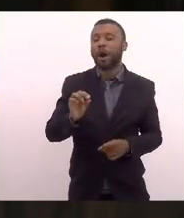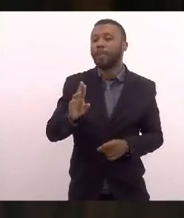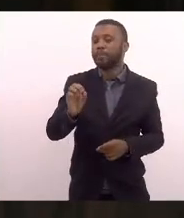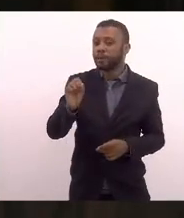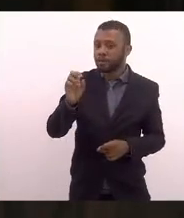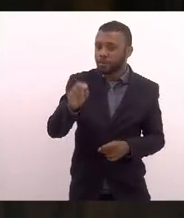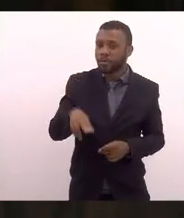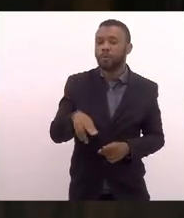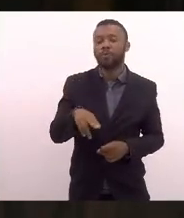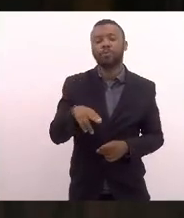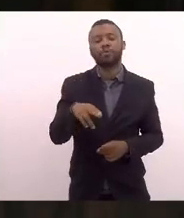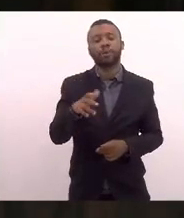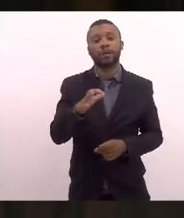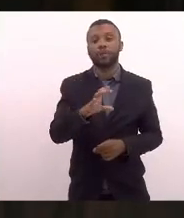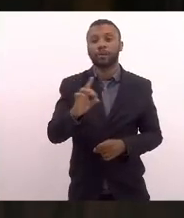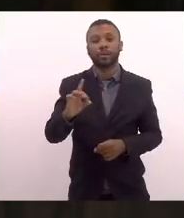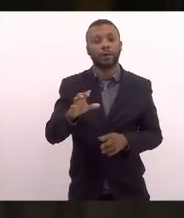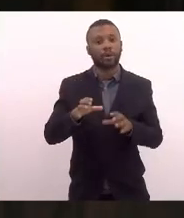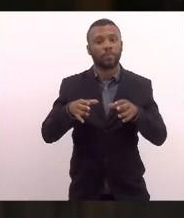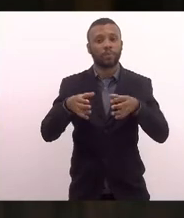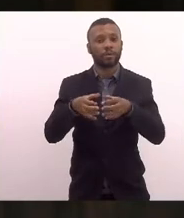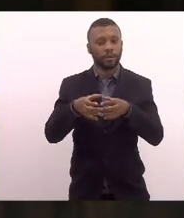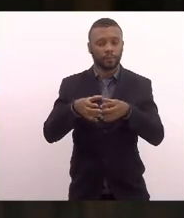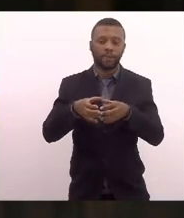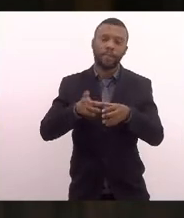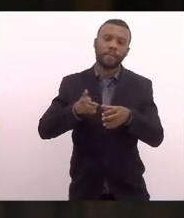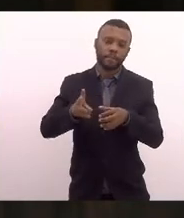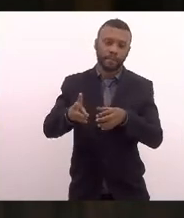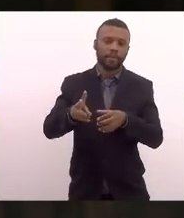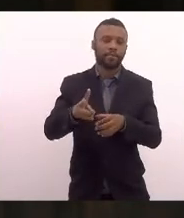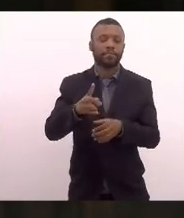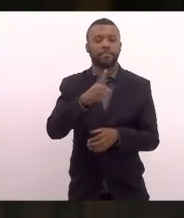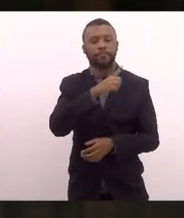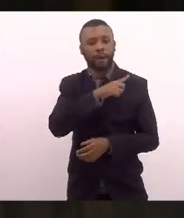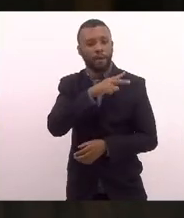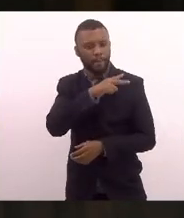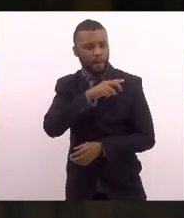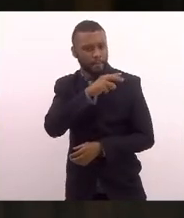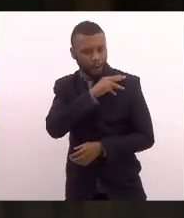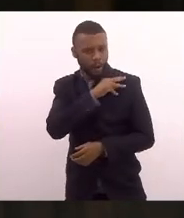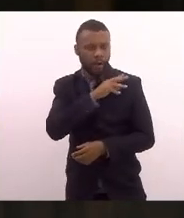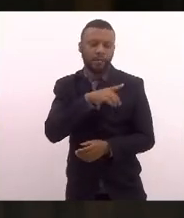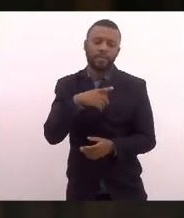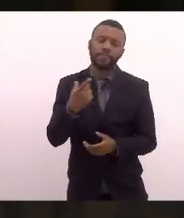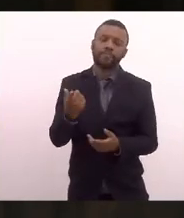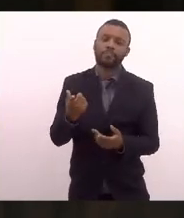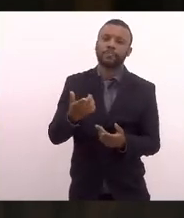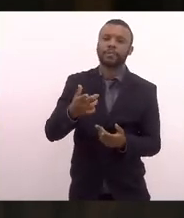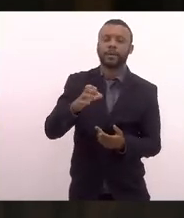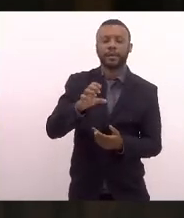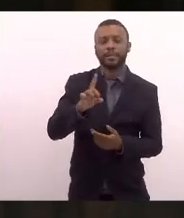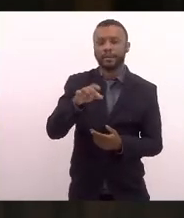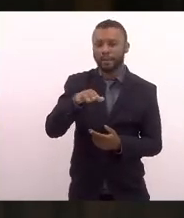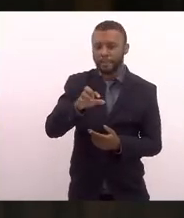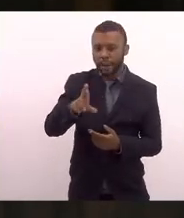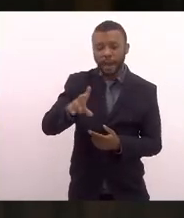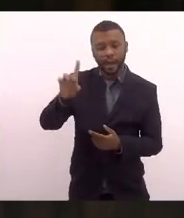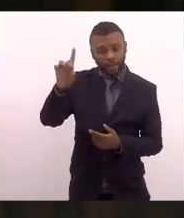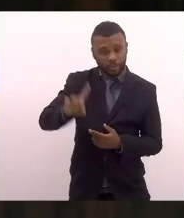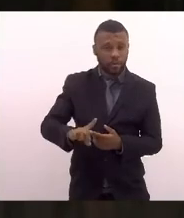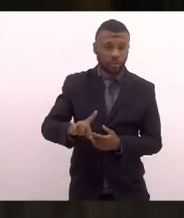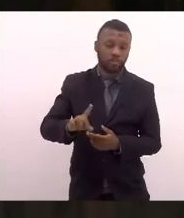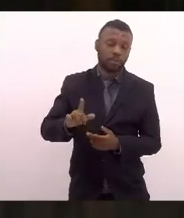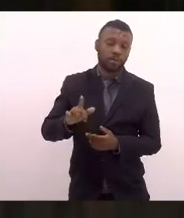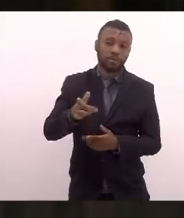Torres, coordenador da Comissão Permanente de Nível Médio da ABEM, Edmar Feijó, diretor da Universidade Salgado de